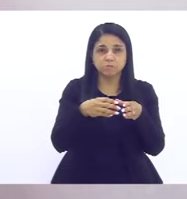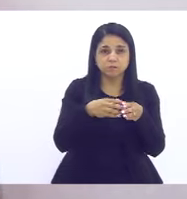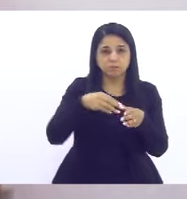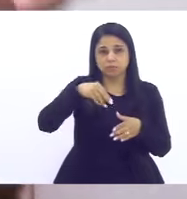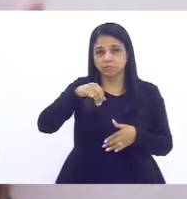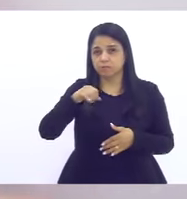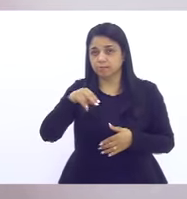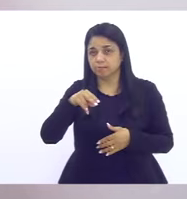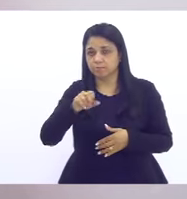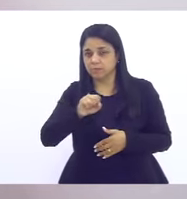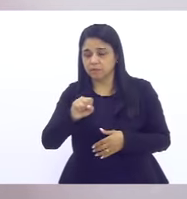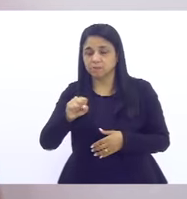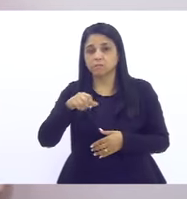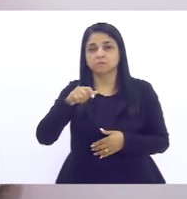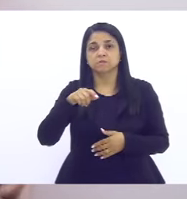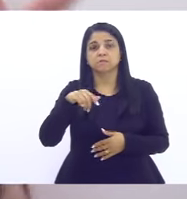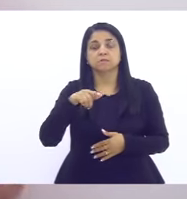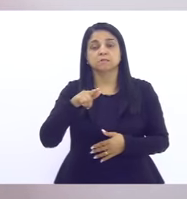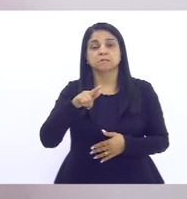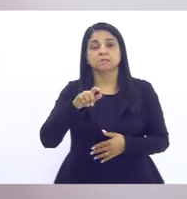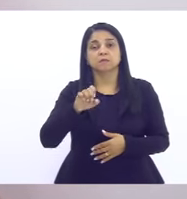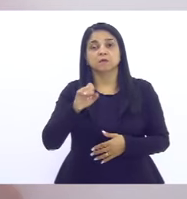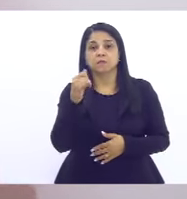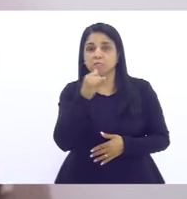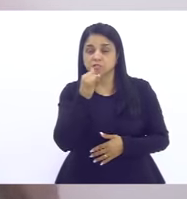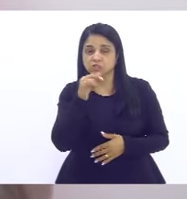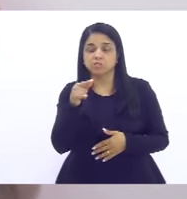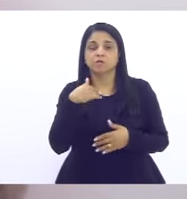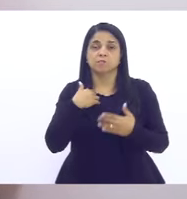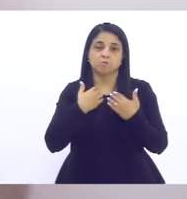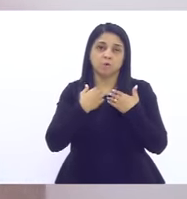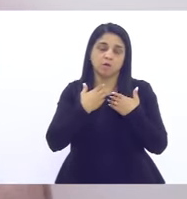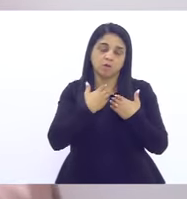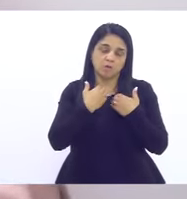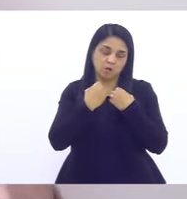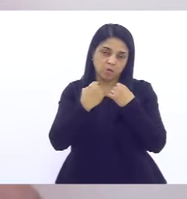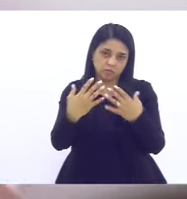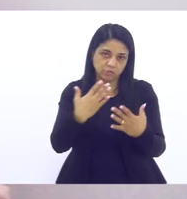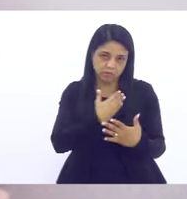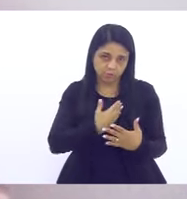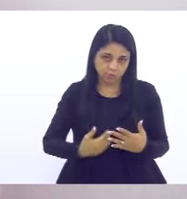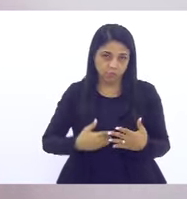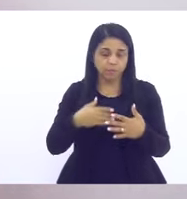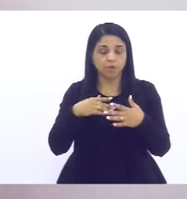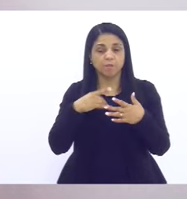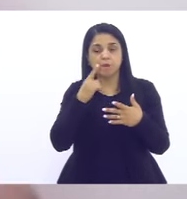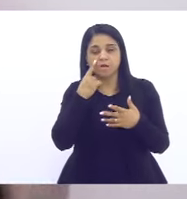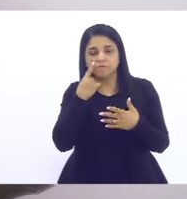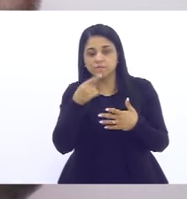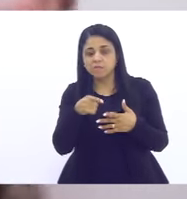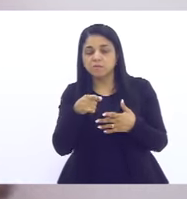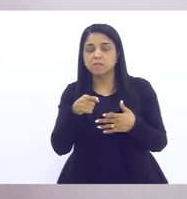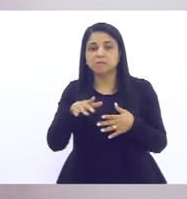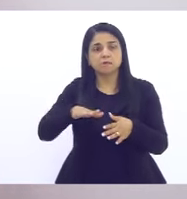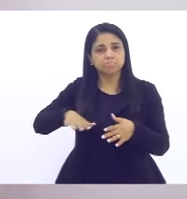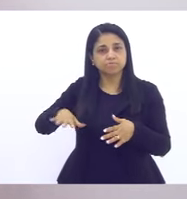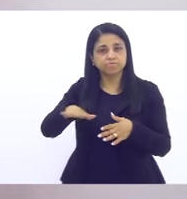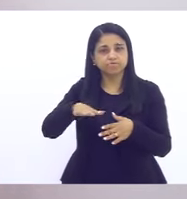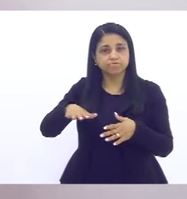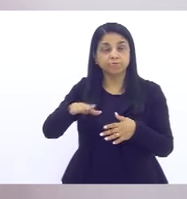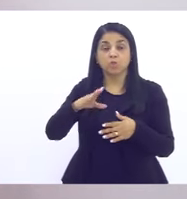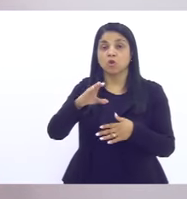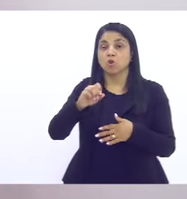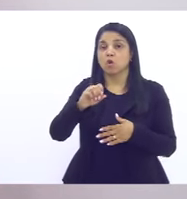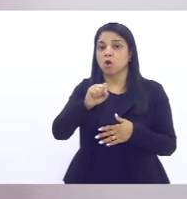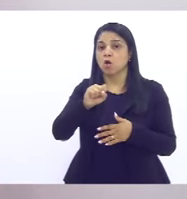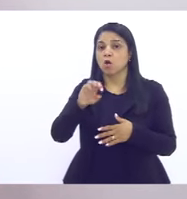Energia a realização de audiência pública para apurar, porque também tenho, né, base eleitoral, sou da região Costa Verde, da